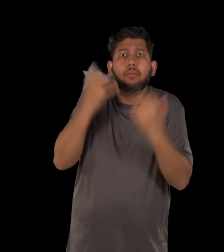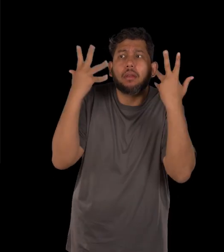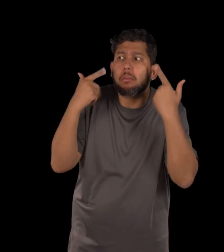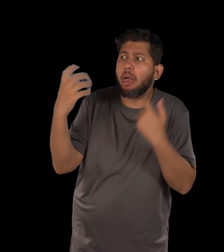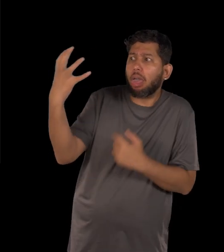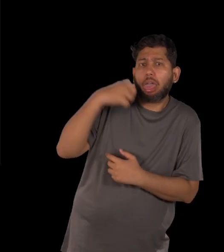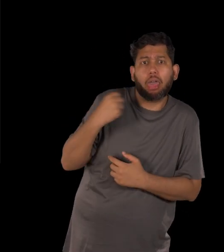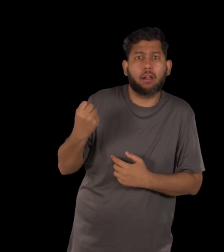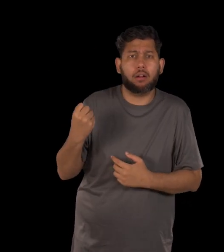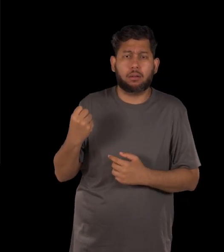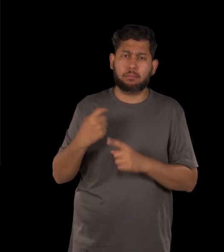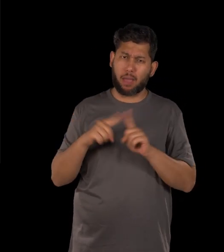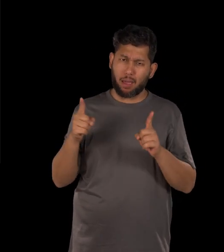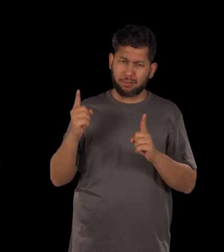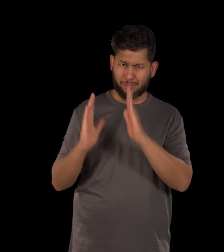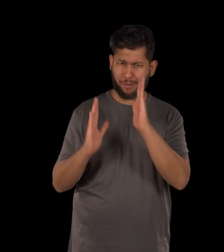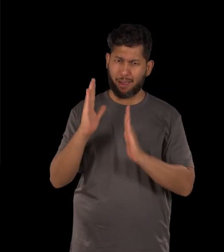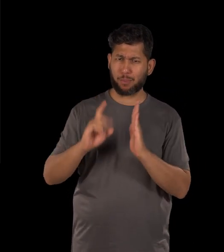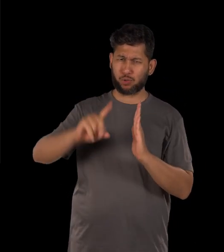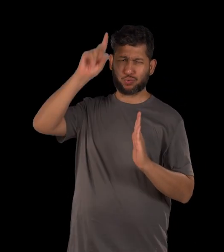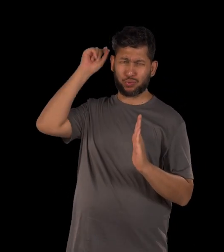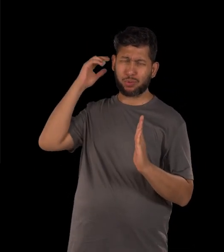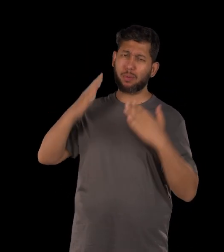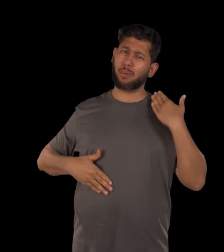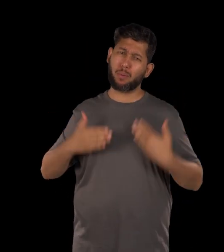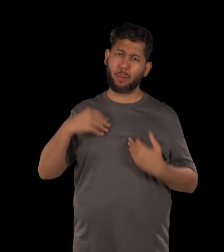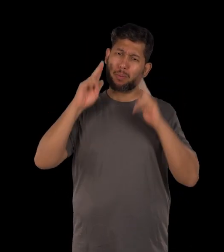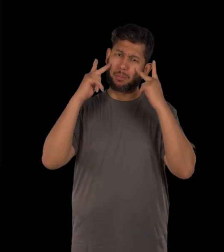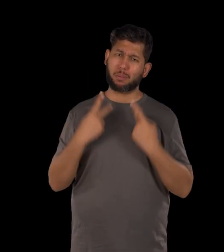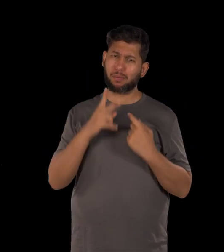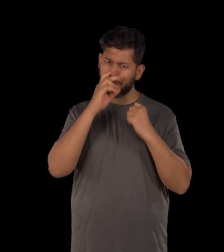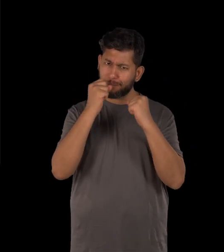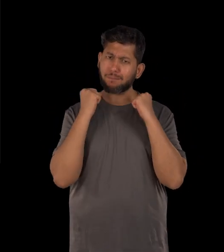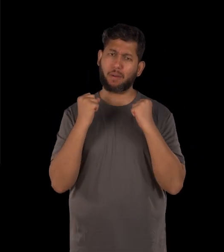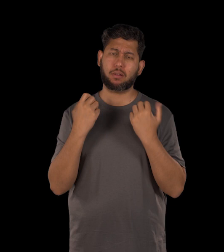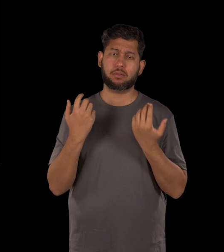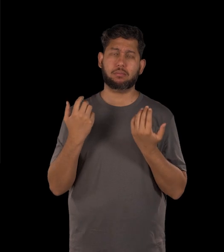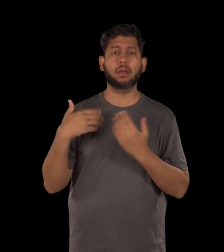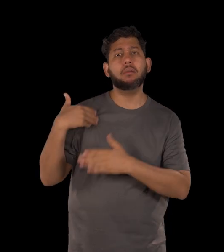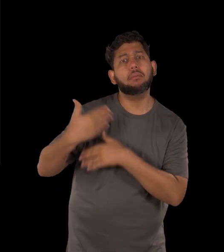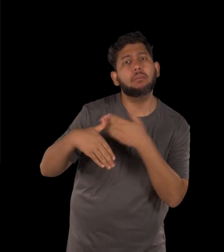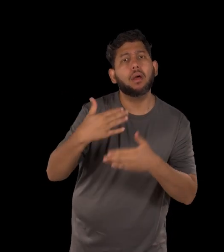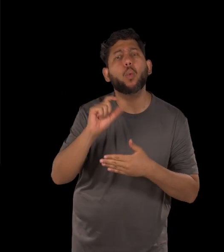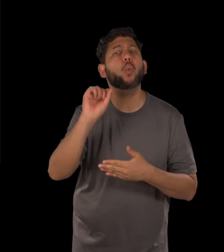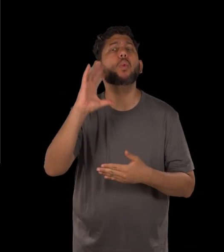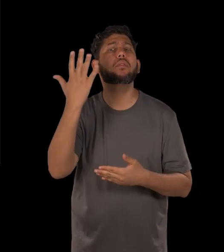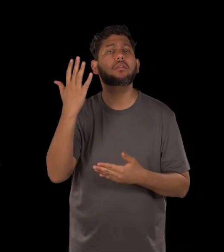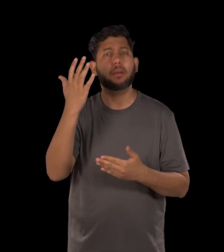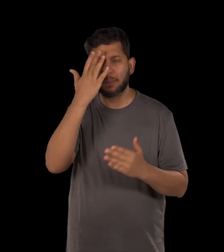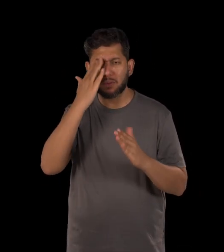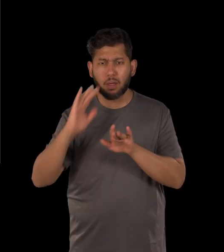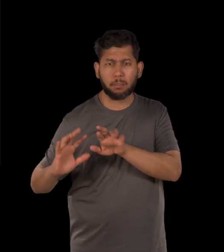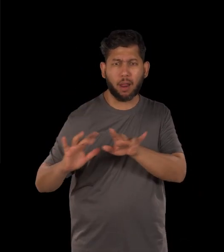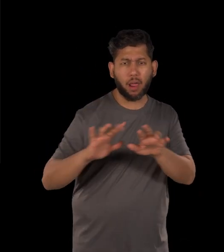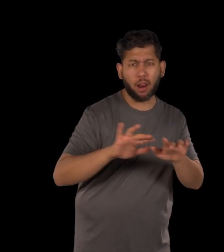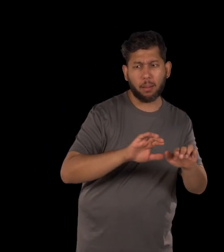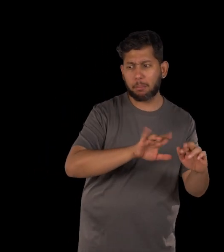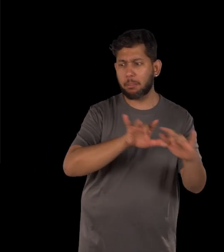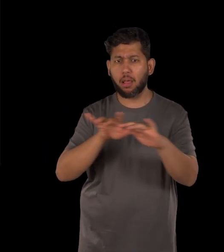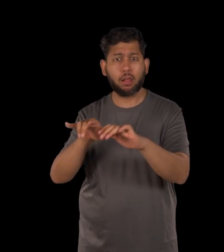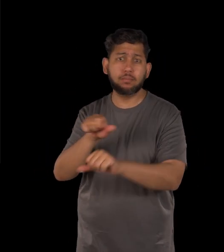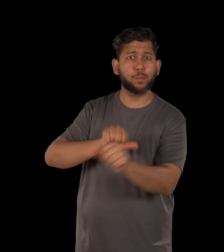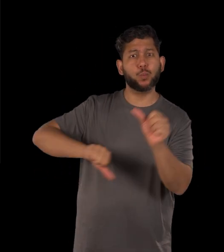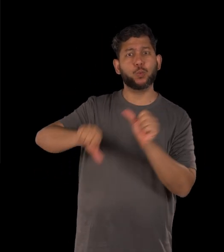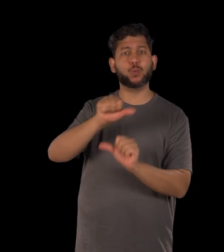e resistente. Com os grupos estabelecendo moradia fixa, isso começou a mudar. Para viabilizar